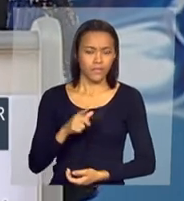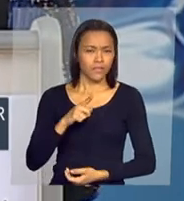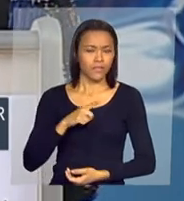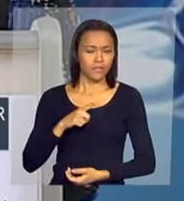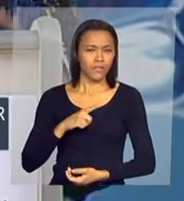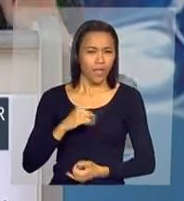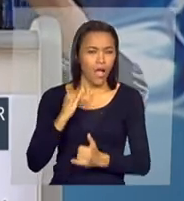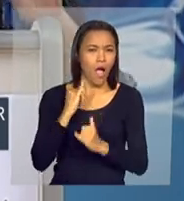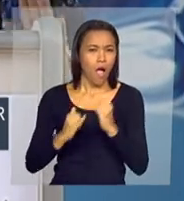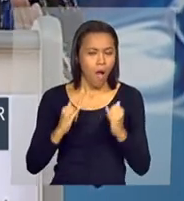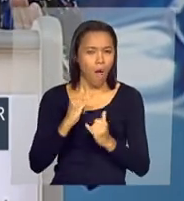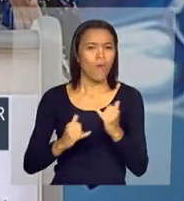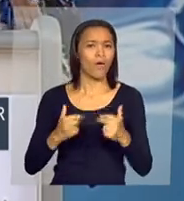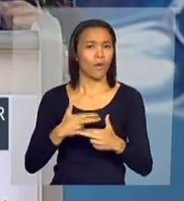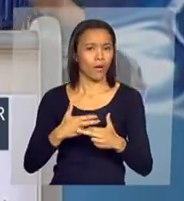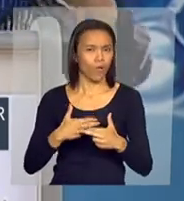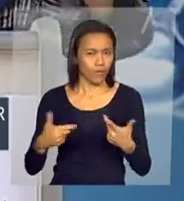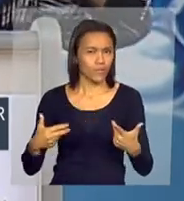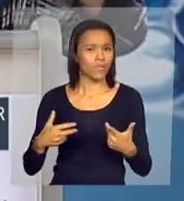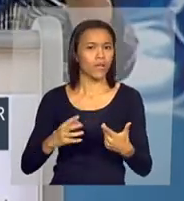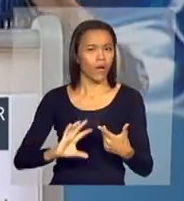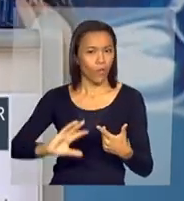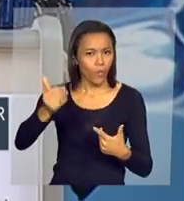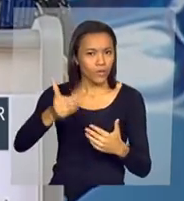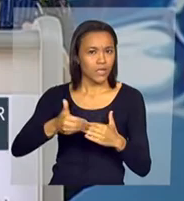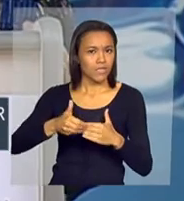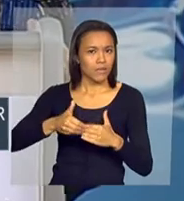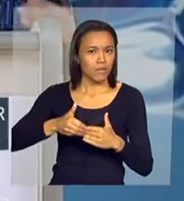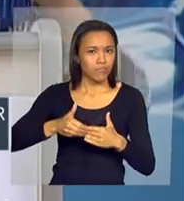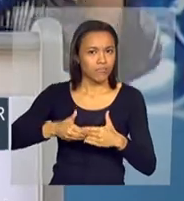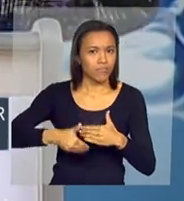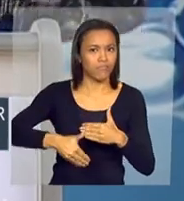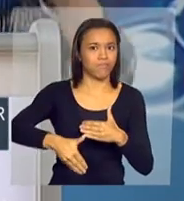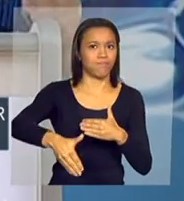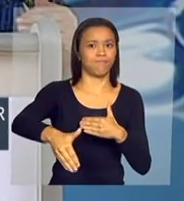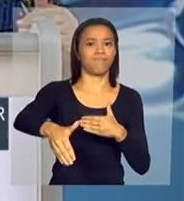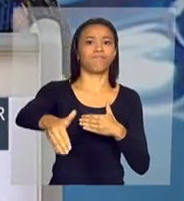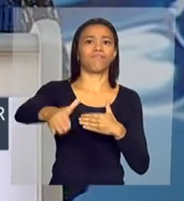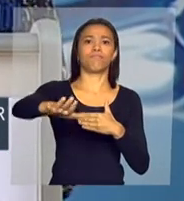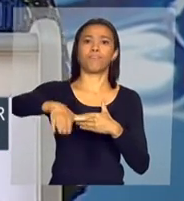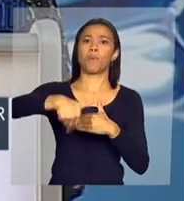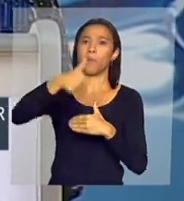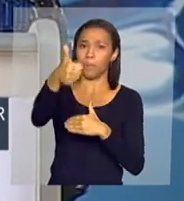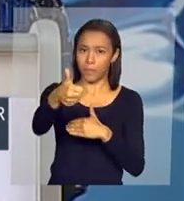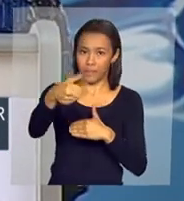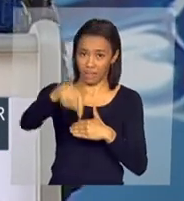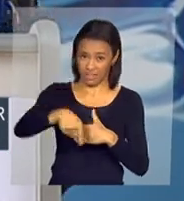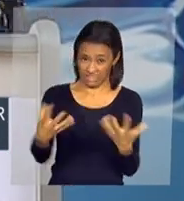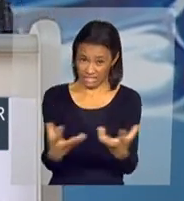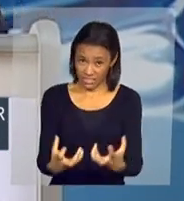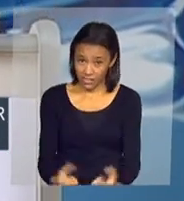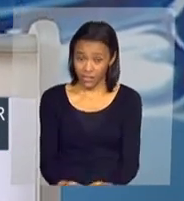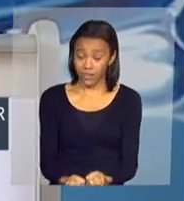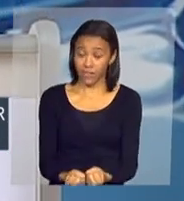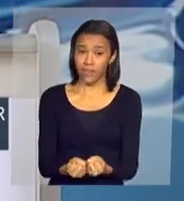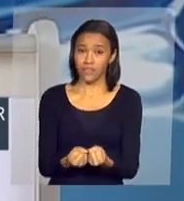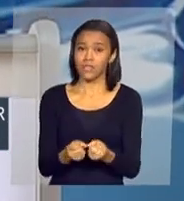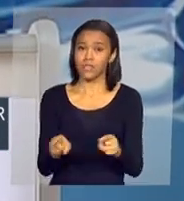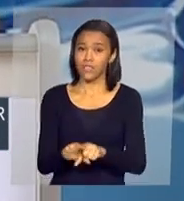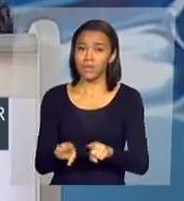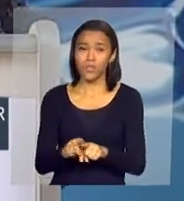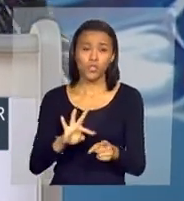ocorre para além dessa seca e para além de todas